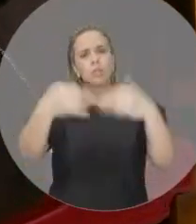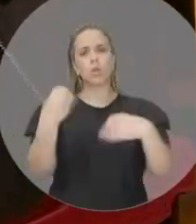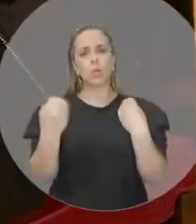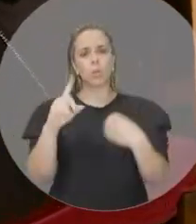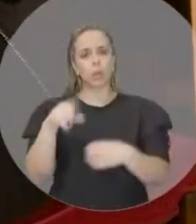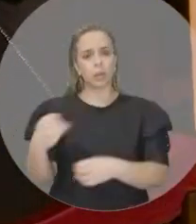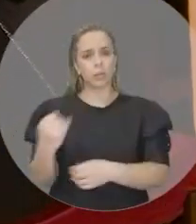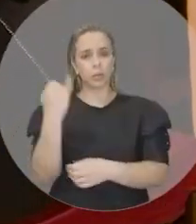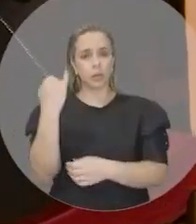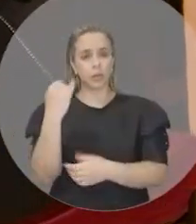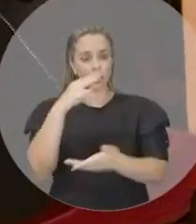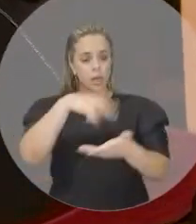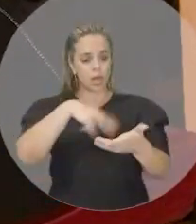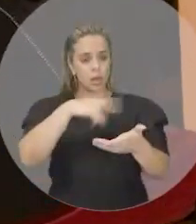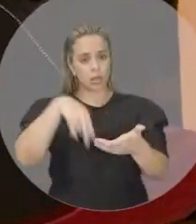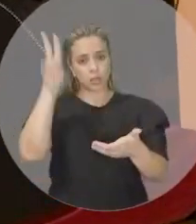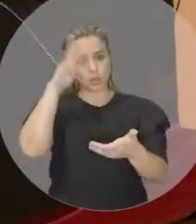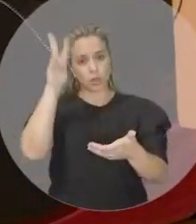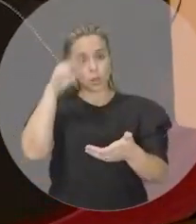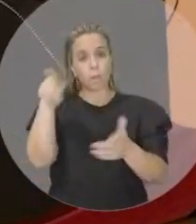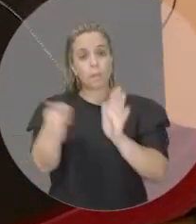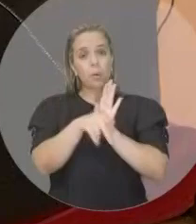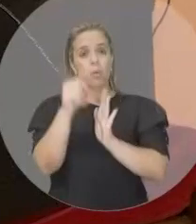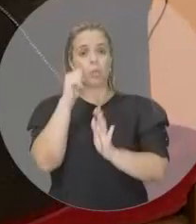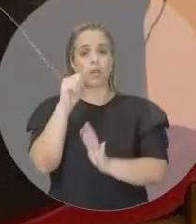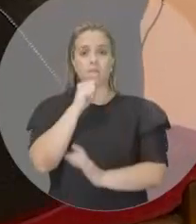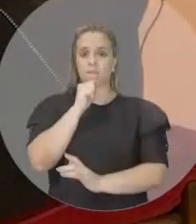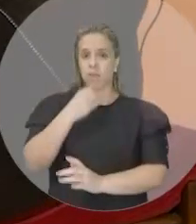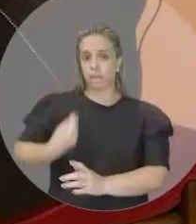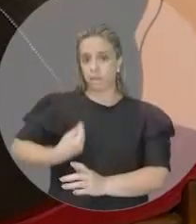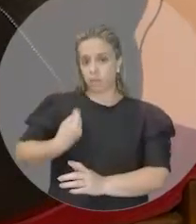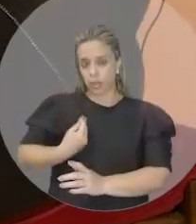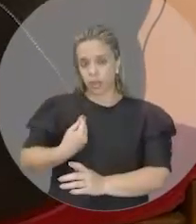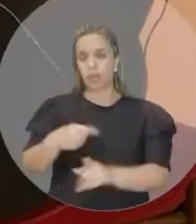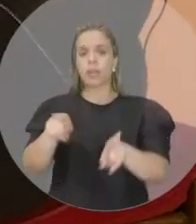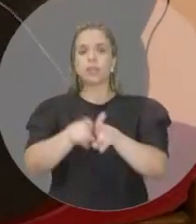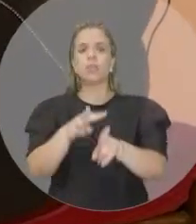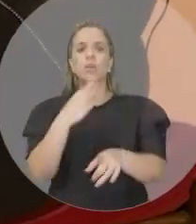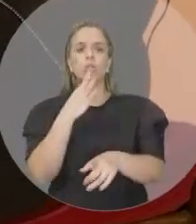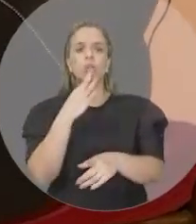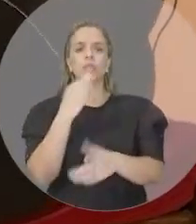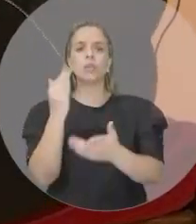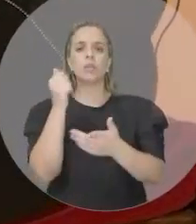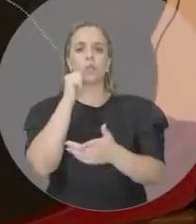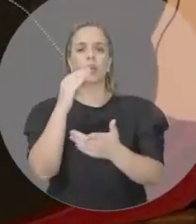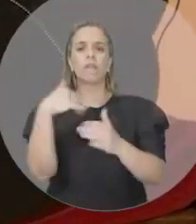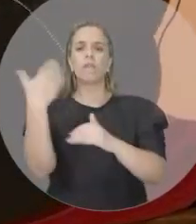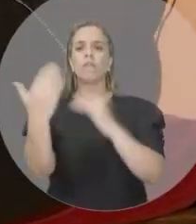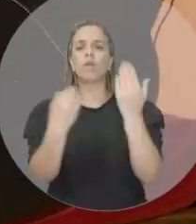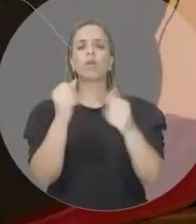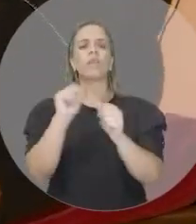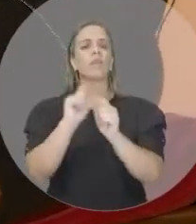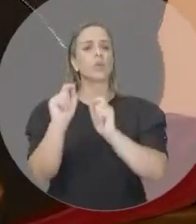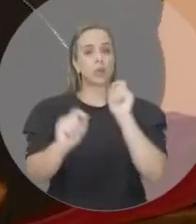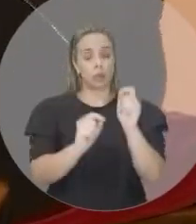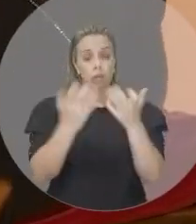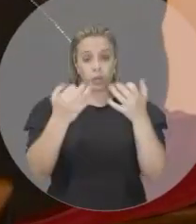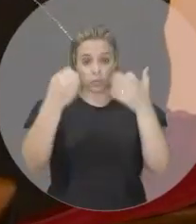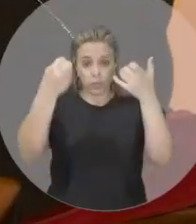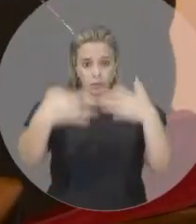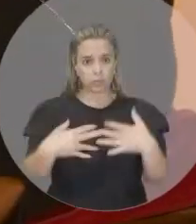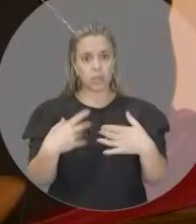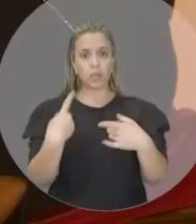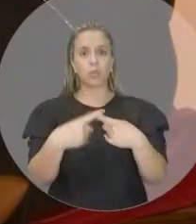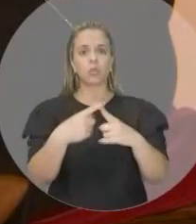ler as escritoras que estão vivas ainda e de se conhecer o que está sendo feito por outras mulheres fora daqui. Eu queria que você falasse um